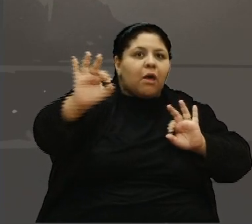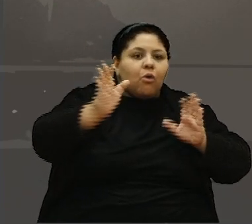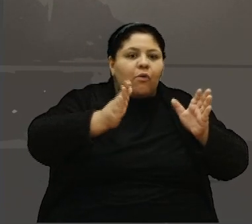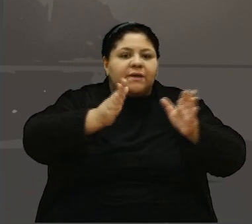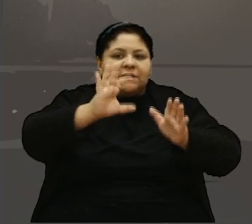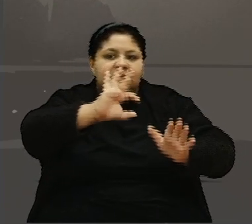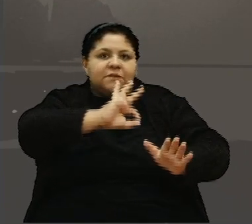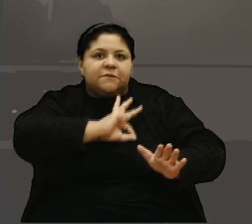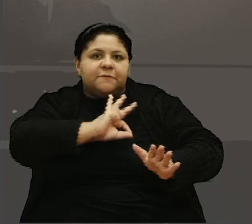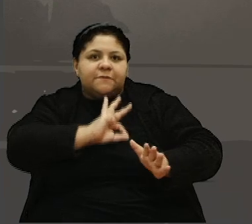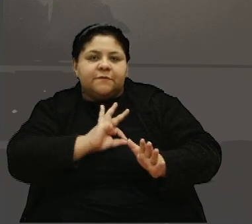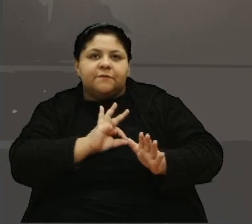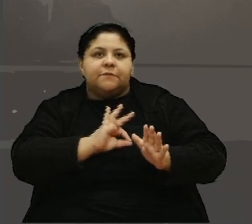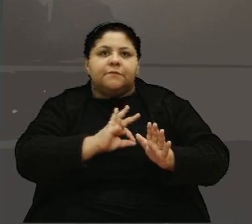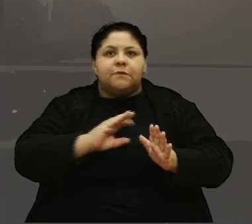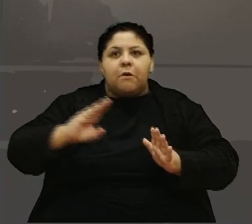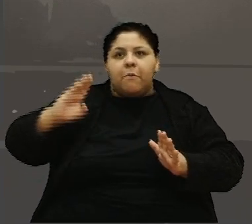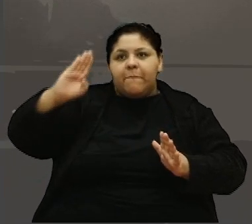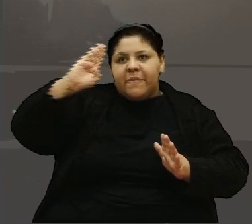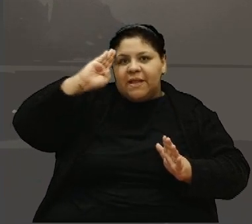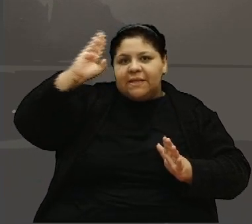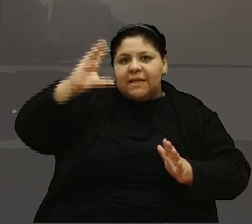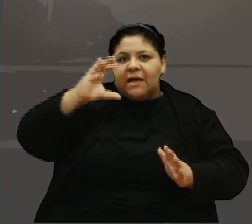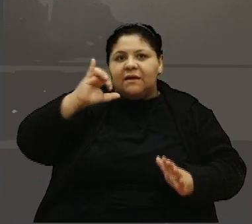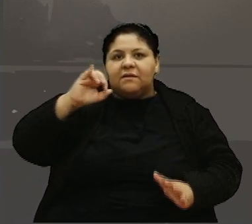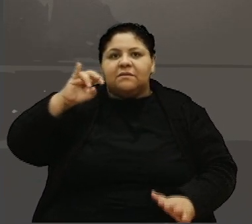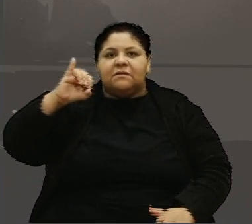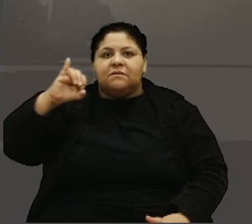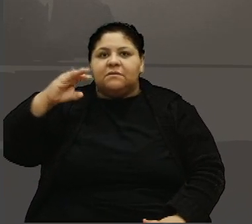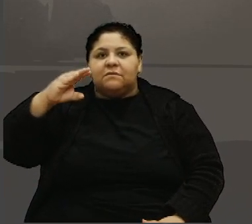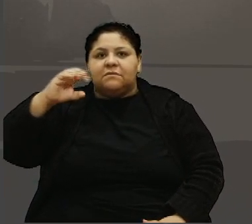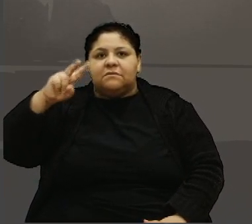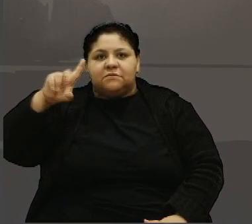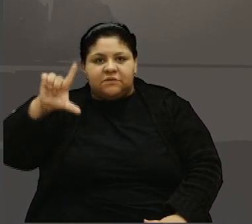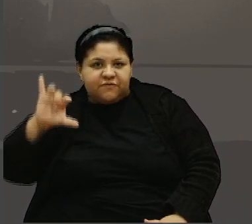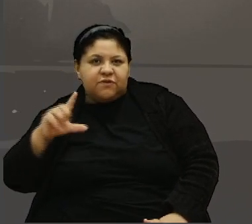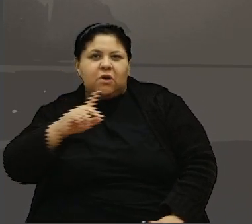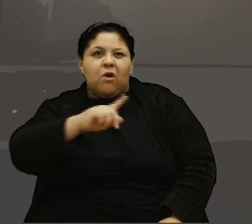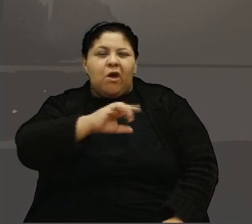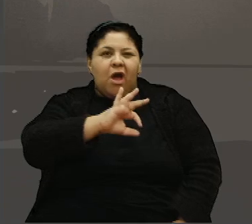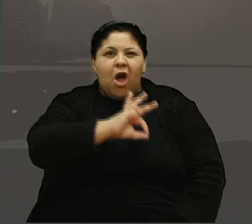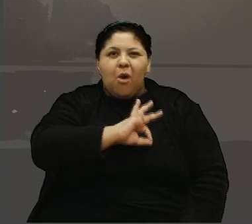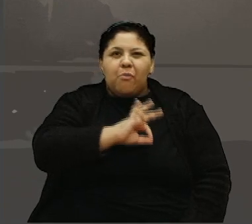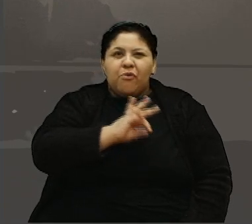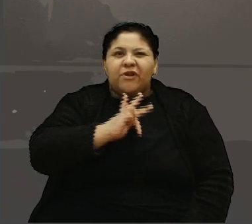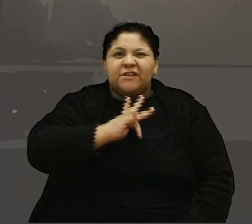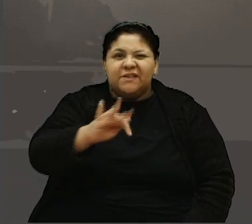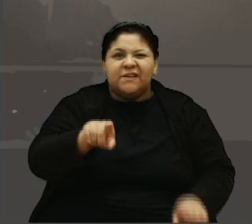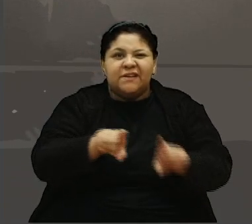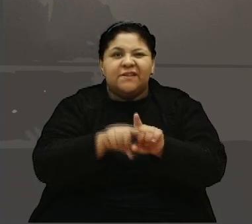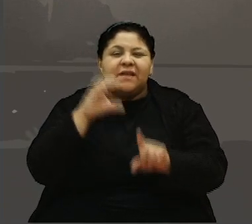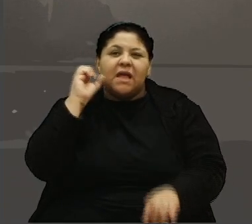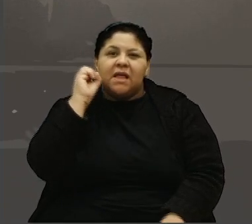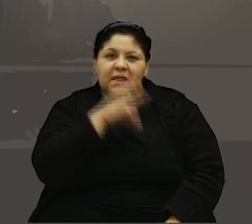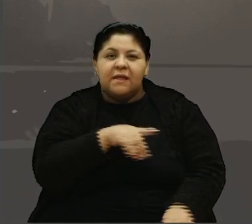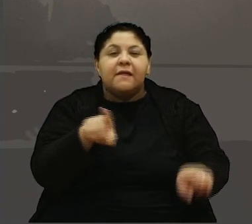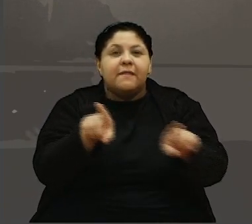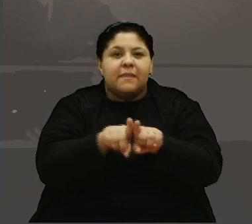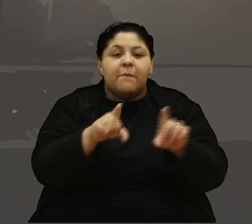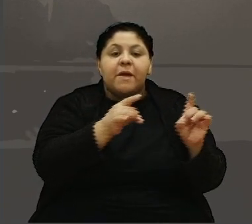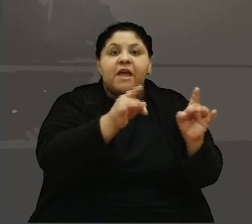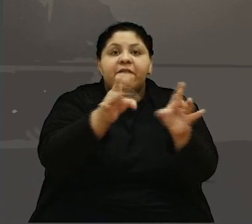polícia, seja ela militar ou civil, ao caso da Polícia Federal também, porque existe, junto com o abuso sexual, o tráfico também